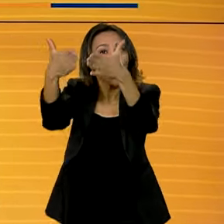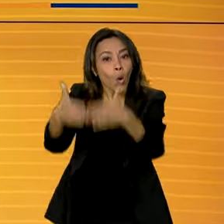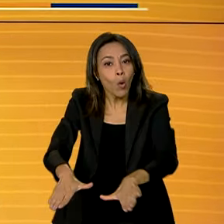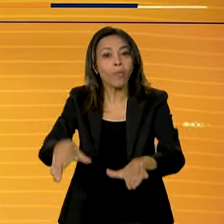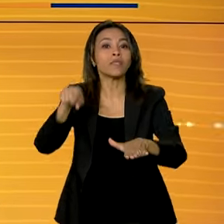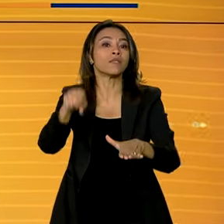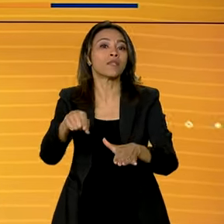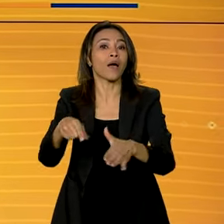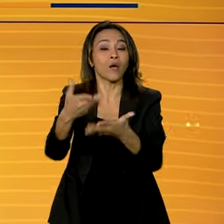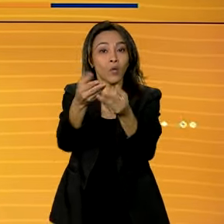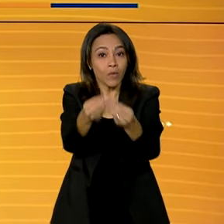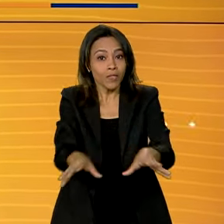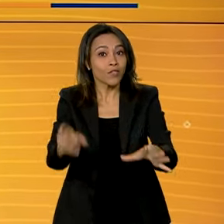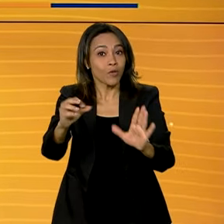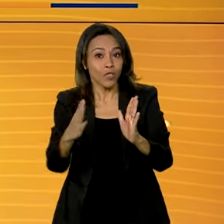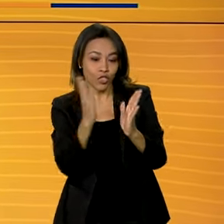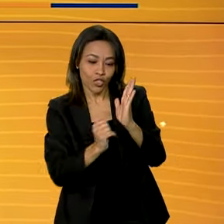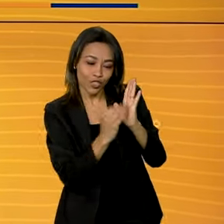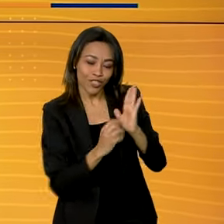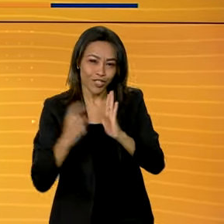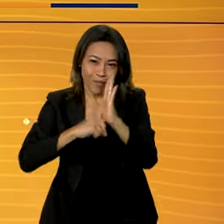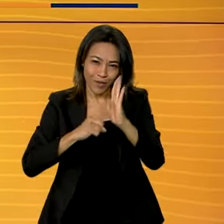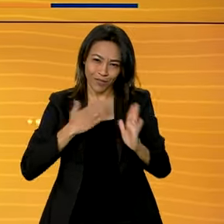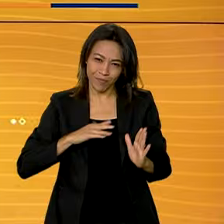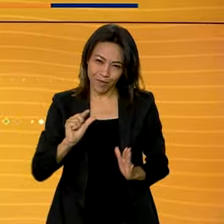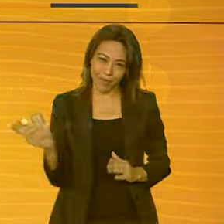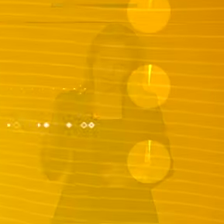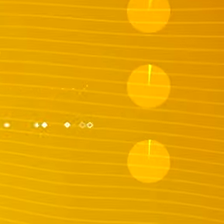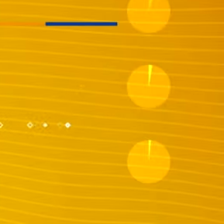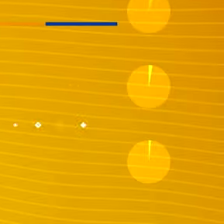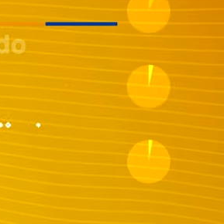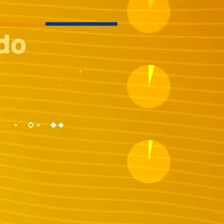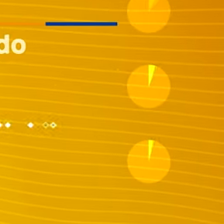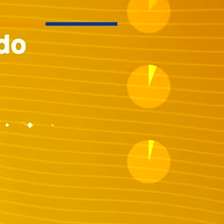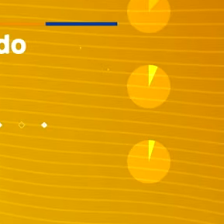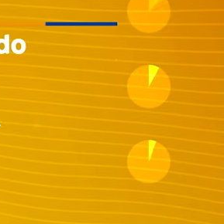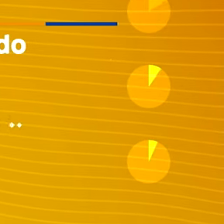a desoneração da folha de pagamento. A gente volta já já.